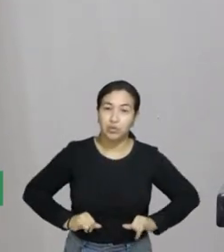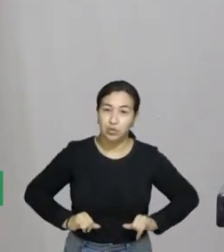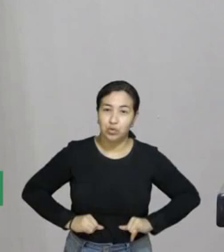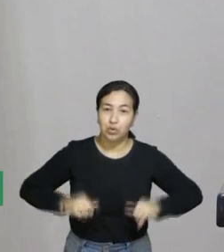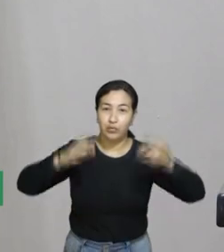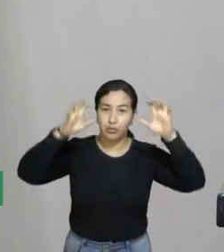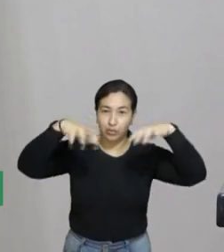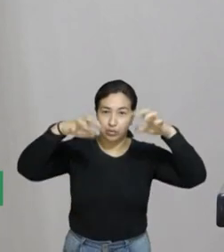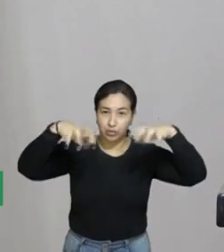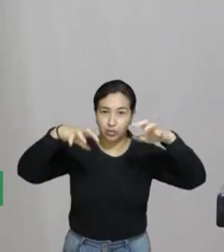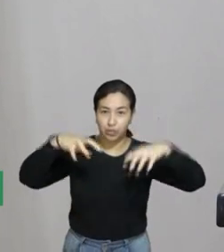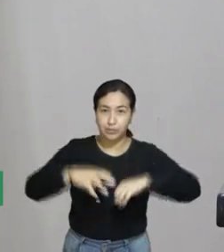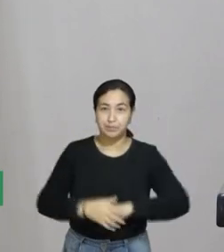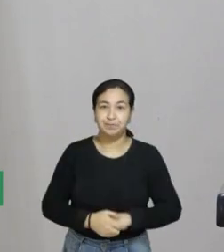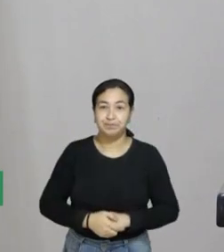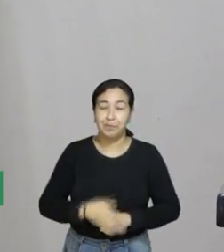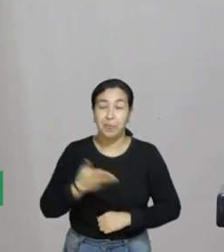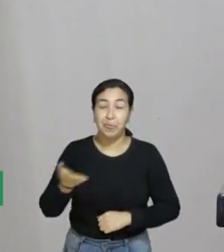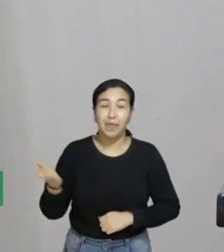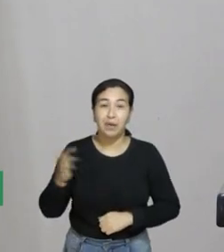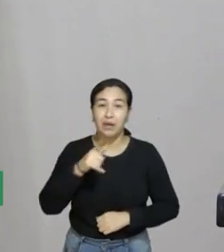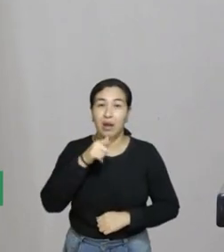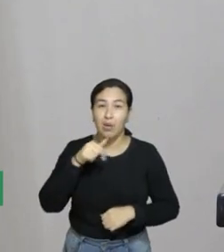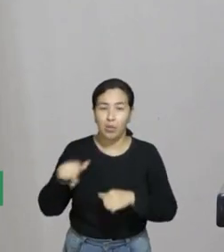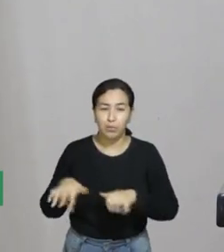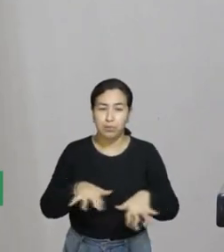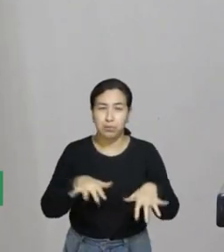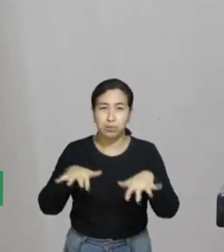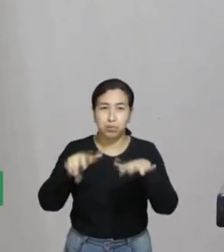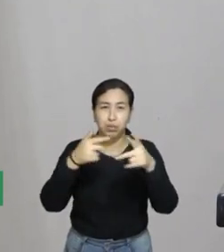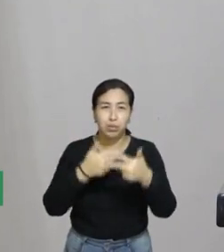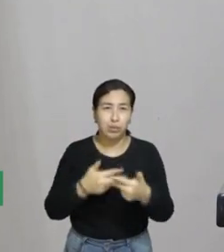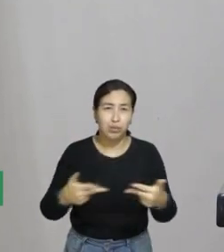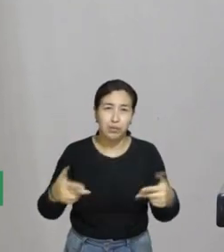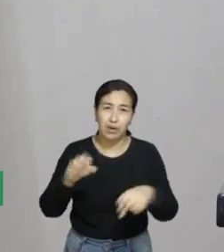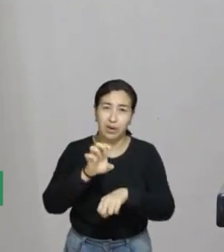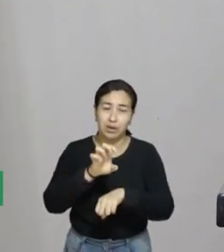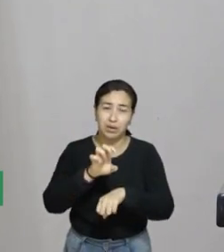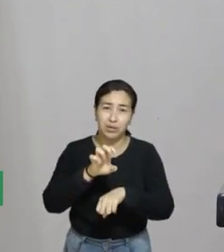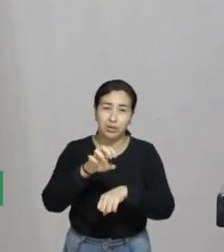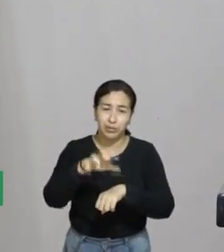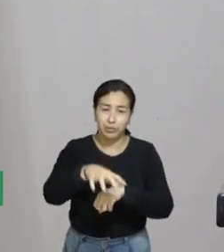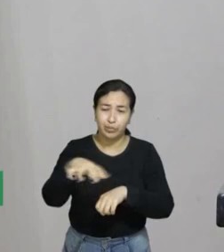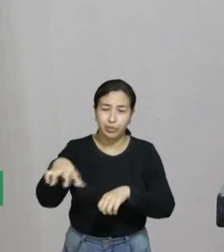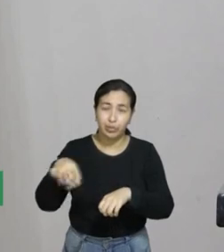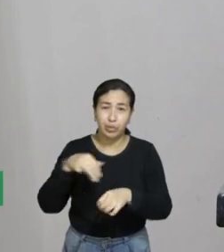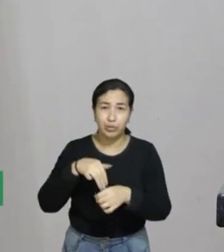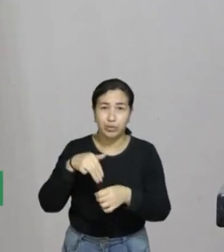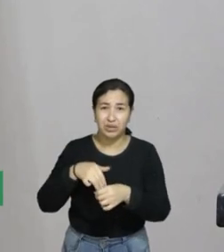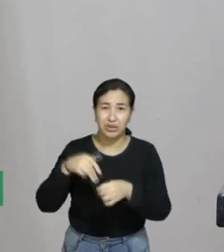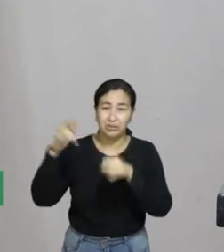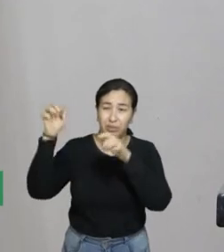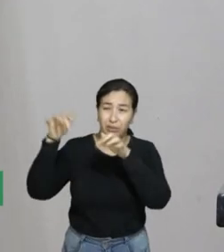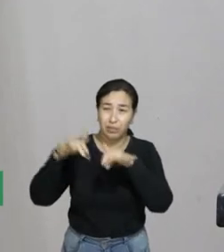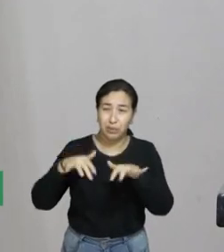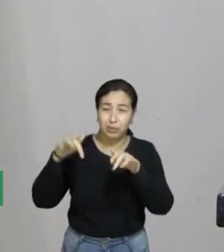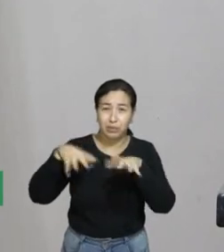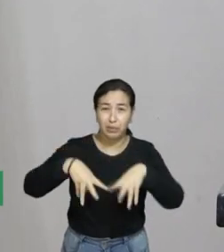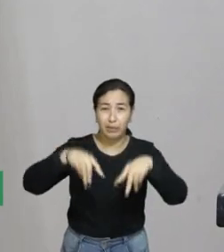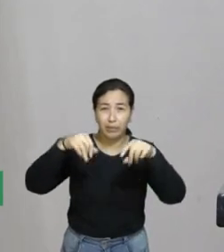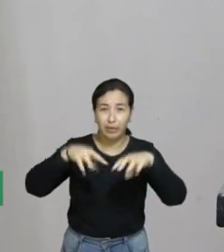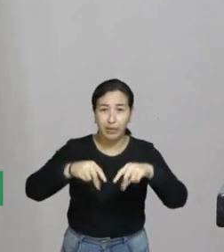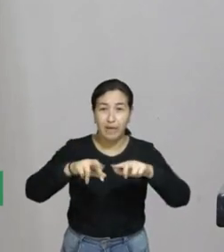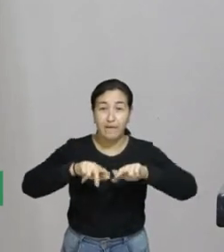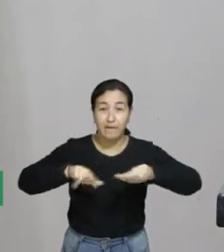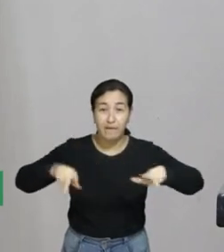chuvas. Enchentes em diversas cidades do nosso estado, deslizamentos e inúmeros prejuízos